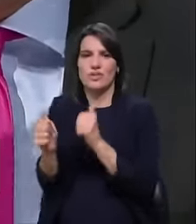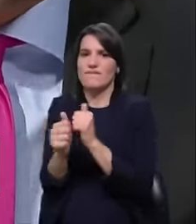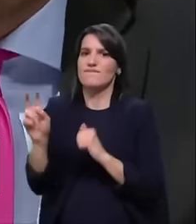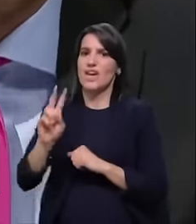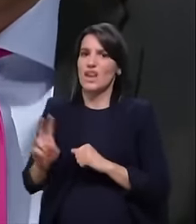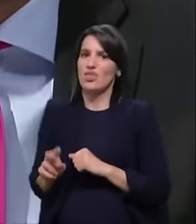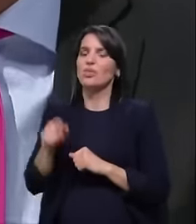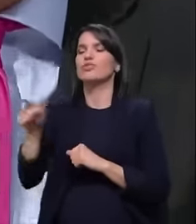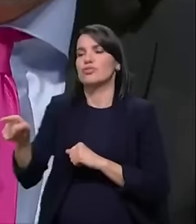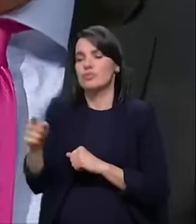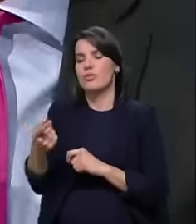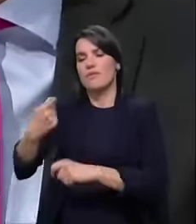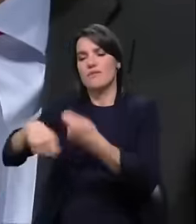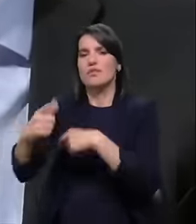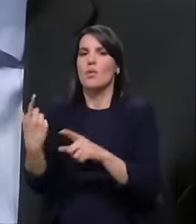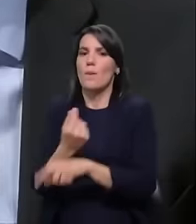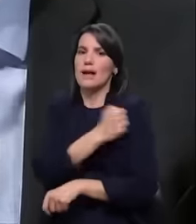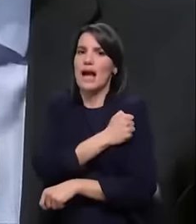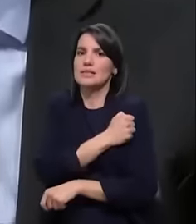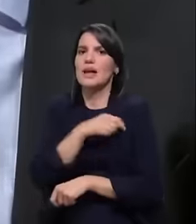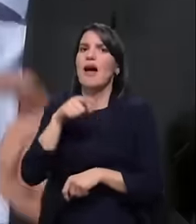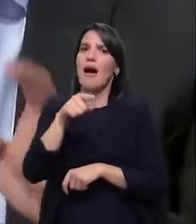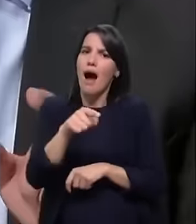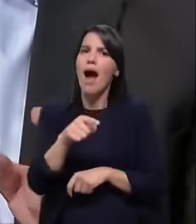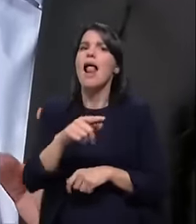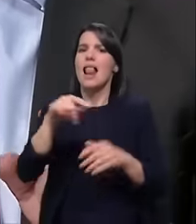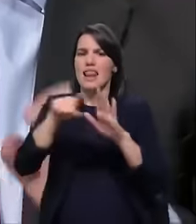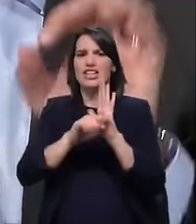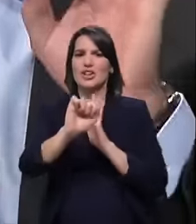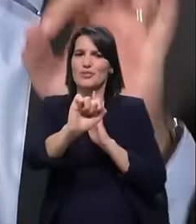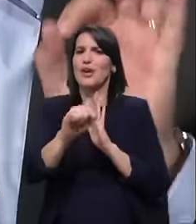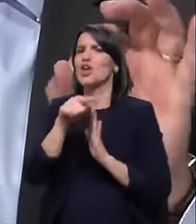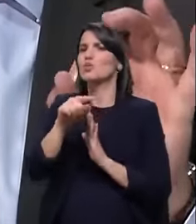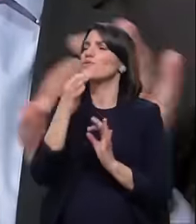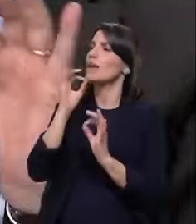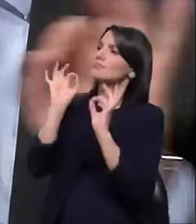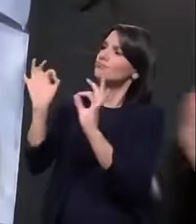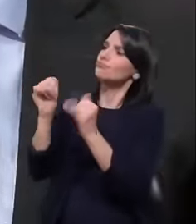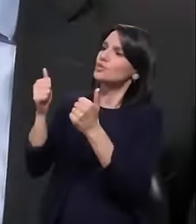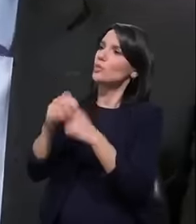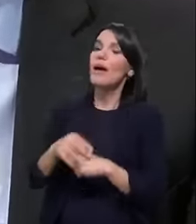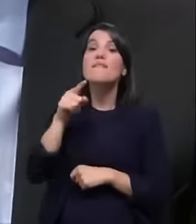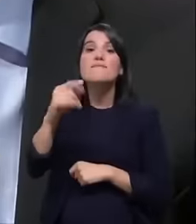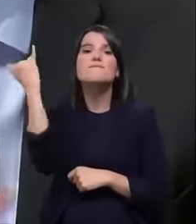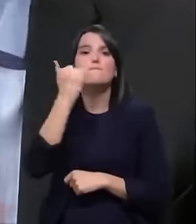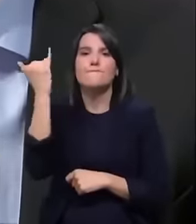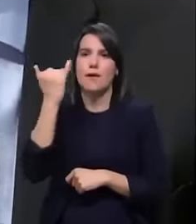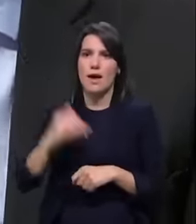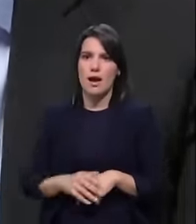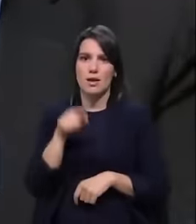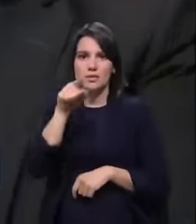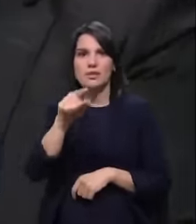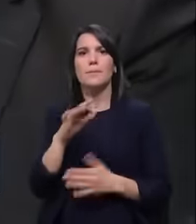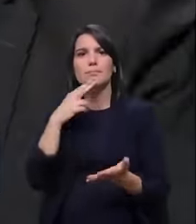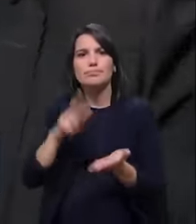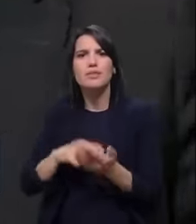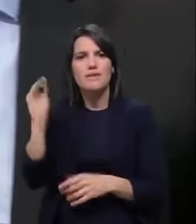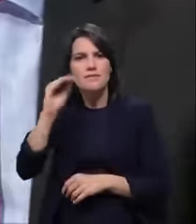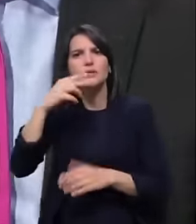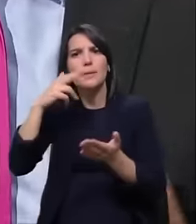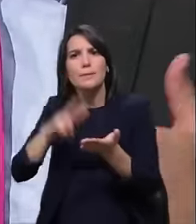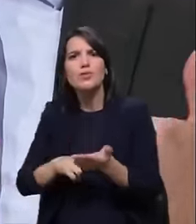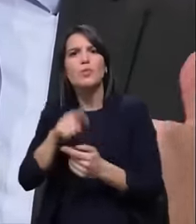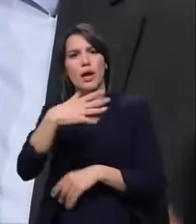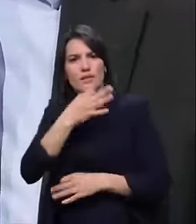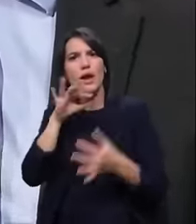listas, apoiadas por si e que ainda recebem elogios da sua parte. Sabe o que é que se chama isso? Hipocrisia e cara de pau. Mas eu agora vou lhe dizer mais, já que quer falar sobre isso, agora vamos até ao